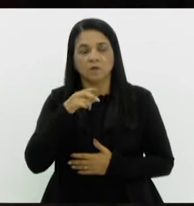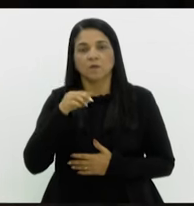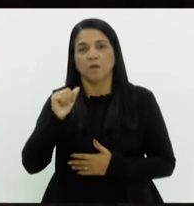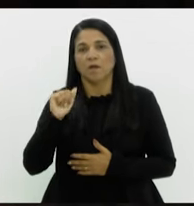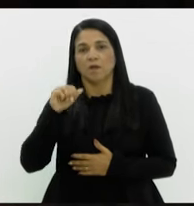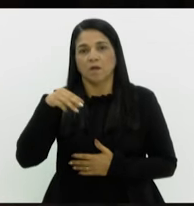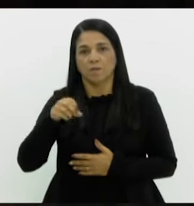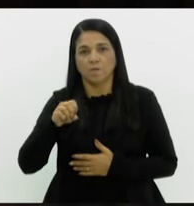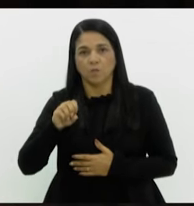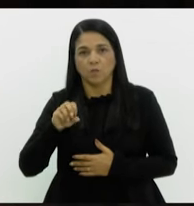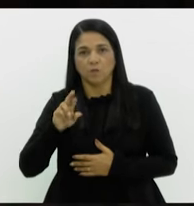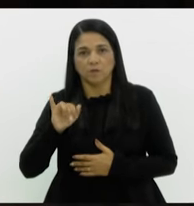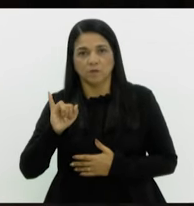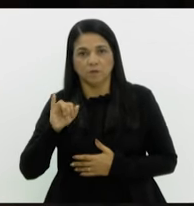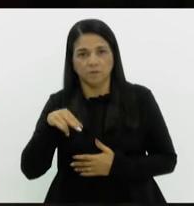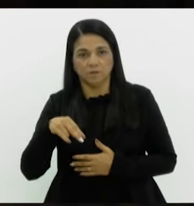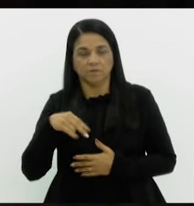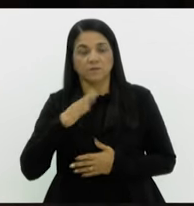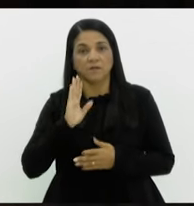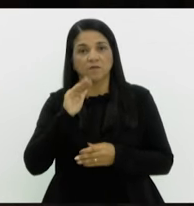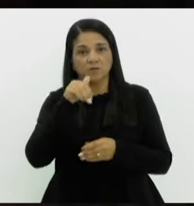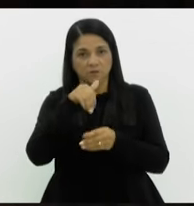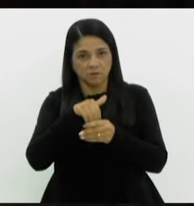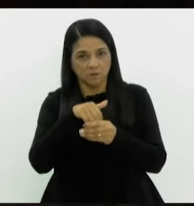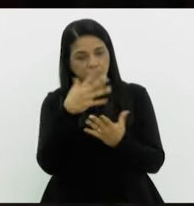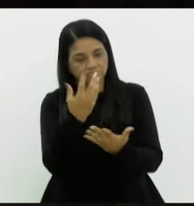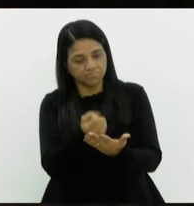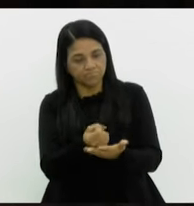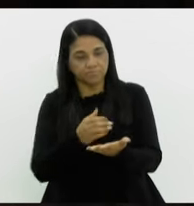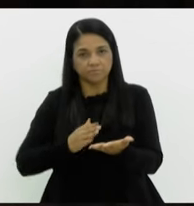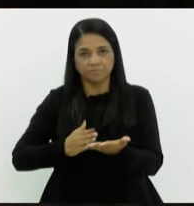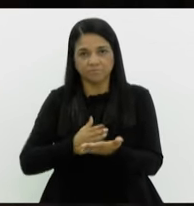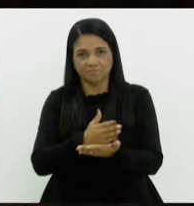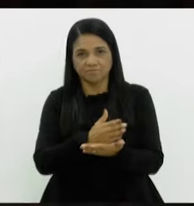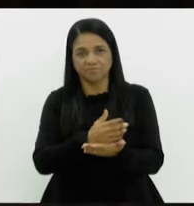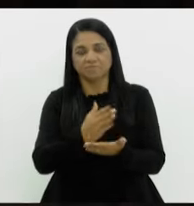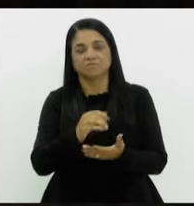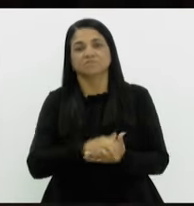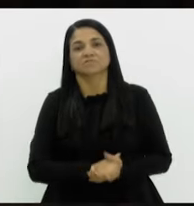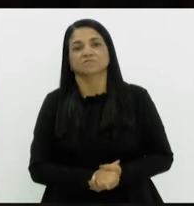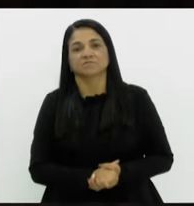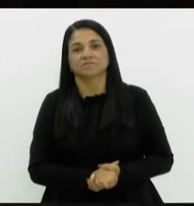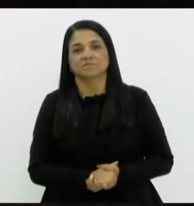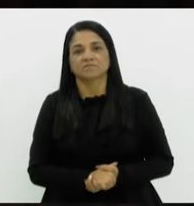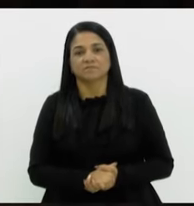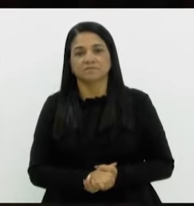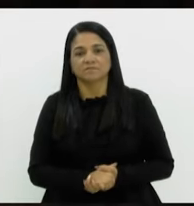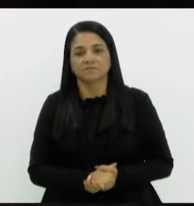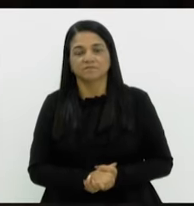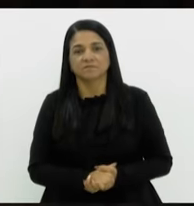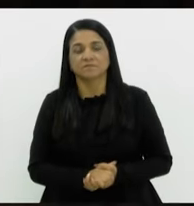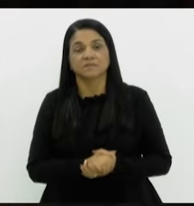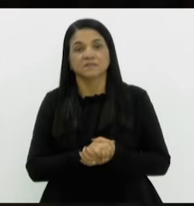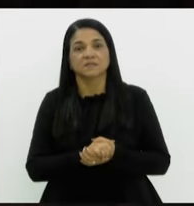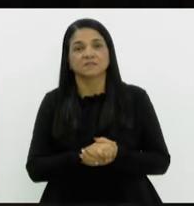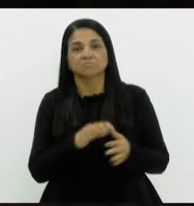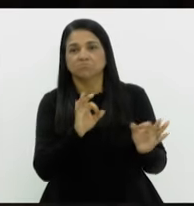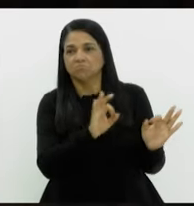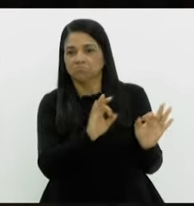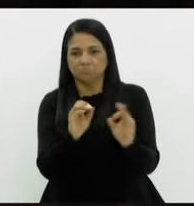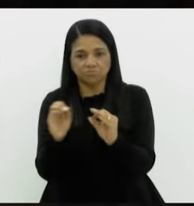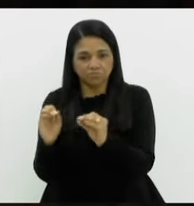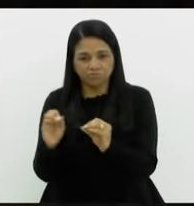Amorim. Em votação, senhores que aprovam, aprovado. Nada havendo